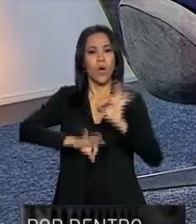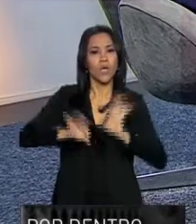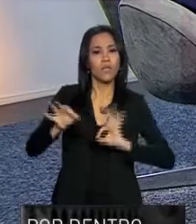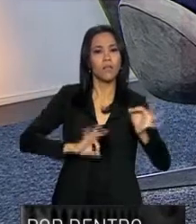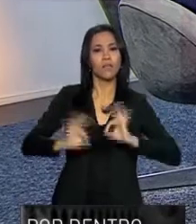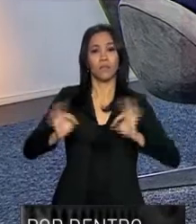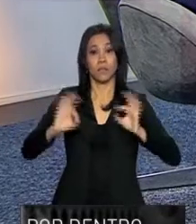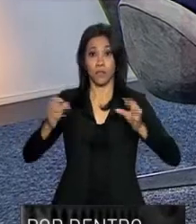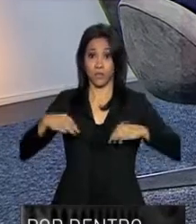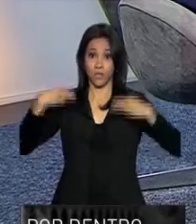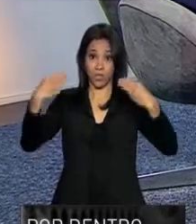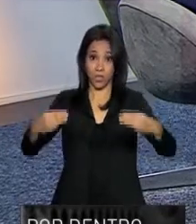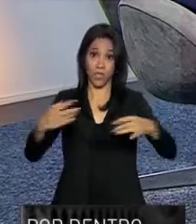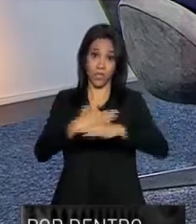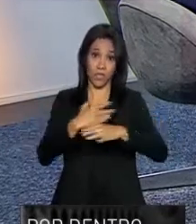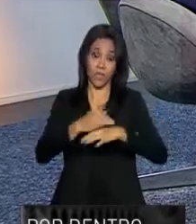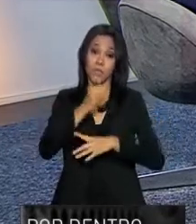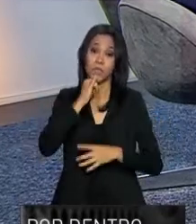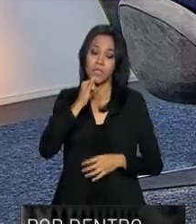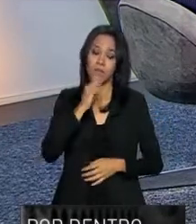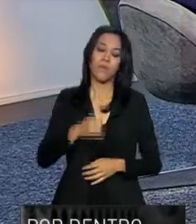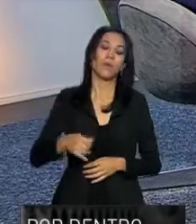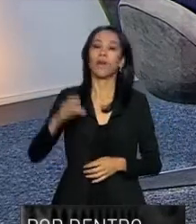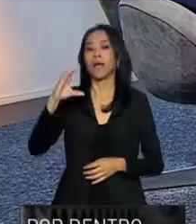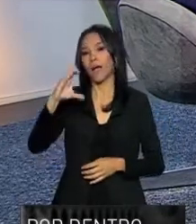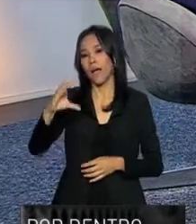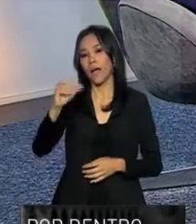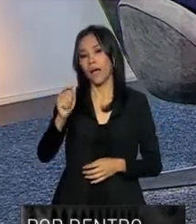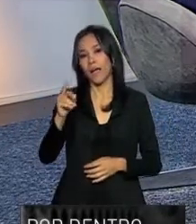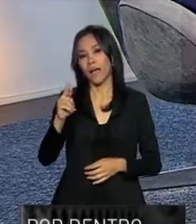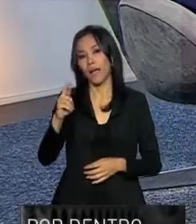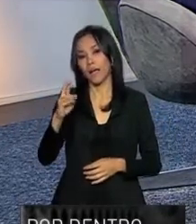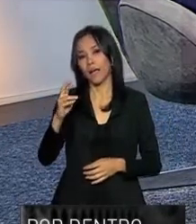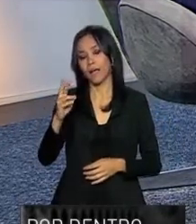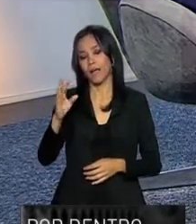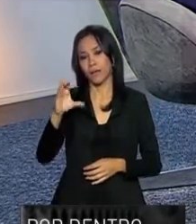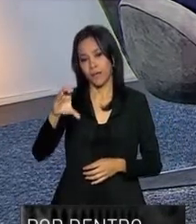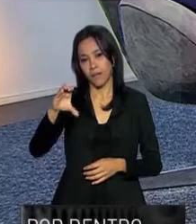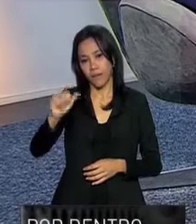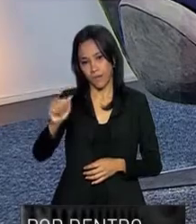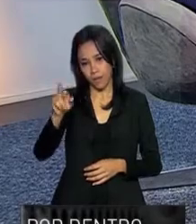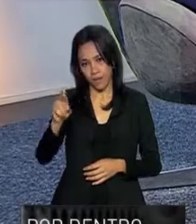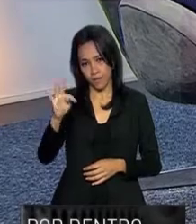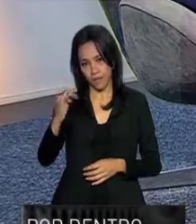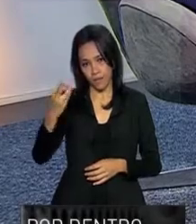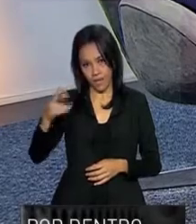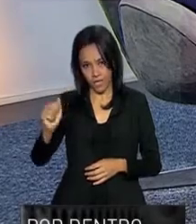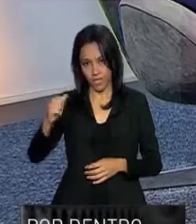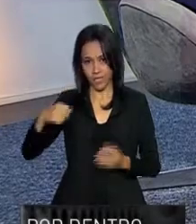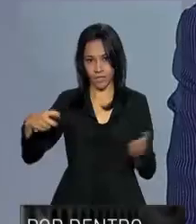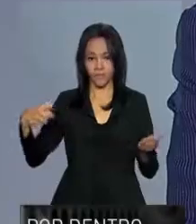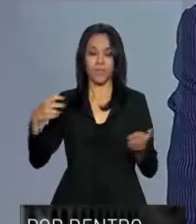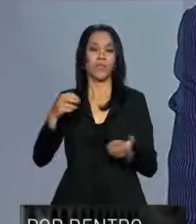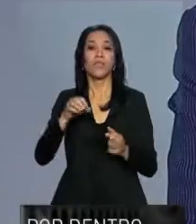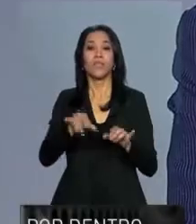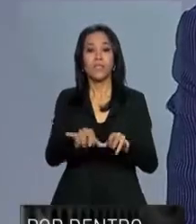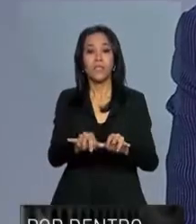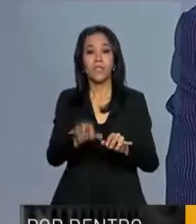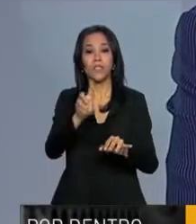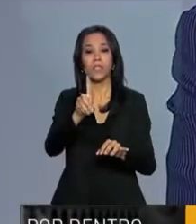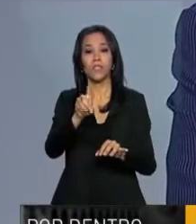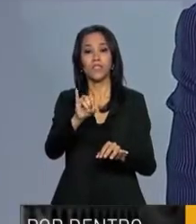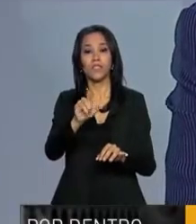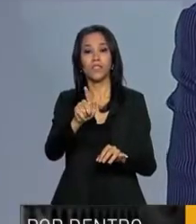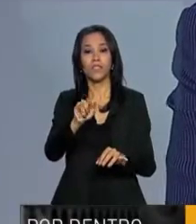condutor a carteira digital por exemplo ela veio pra ficar olha a carteira digital é uma inovação se você perceber que vários países